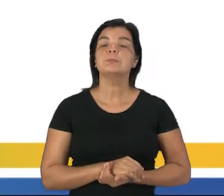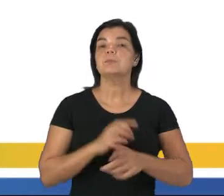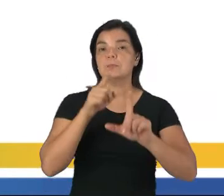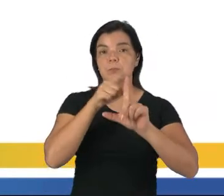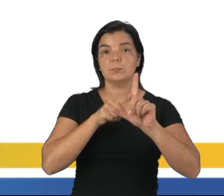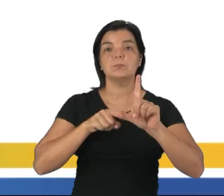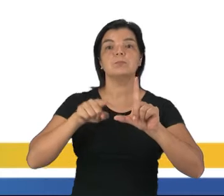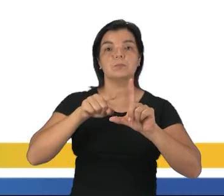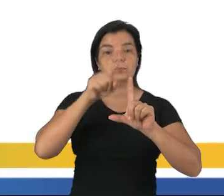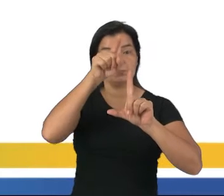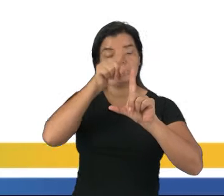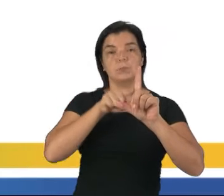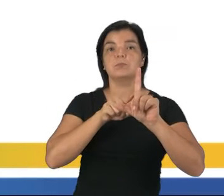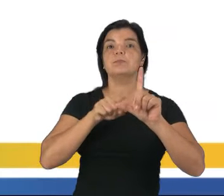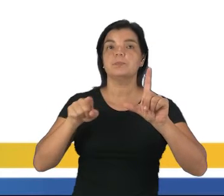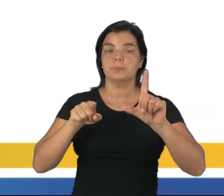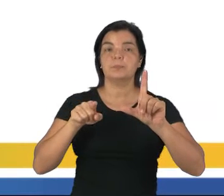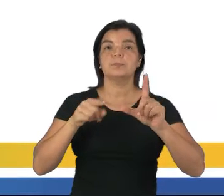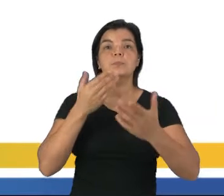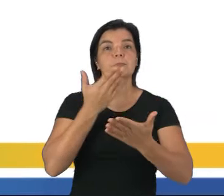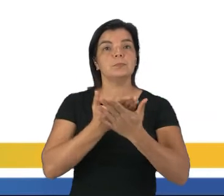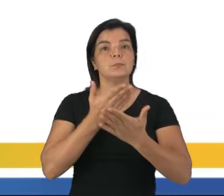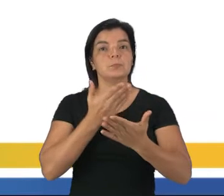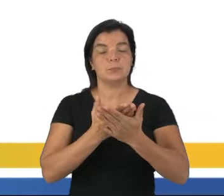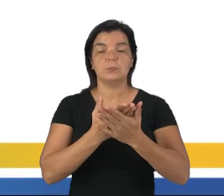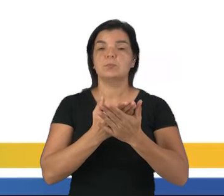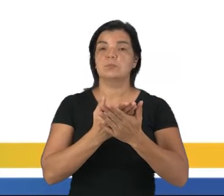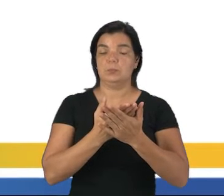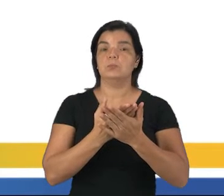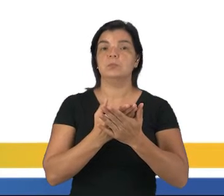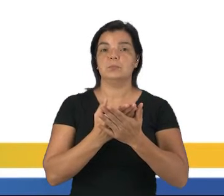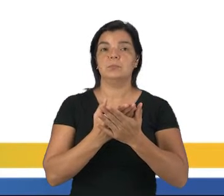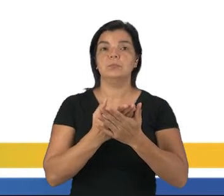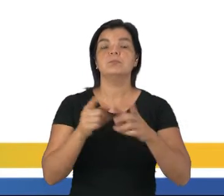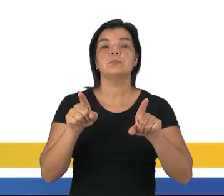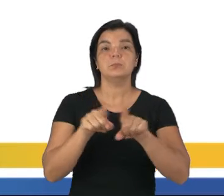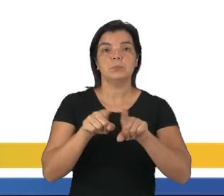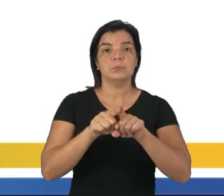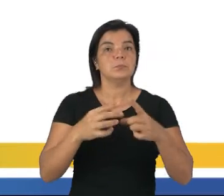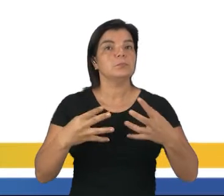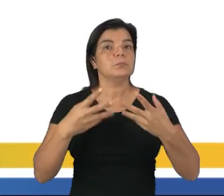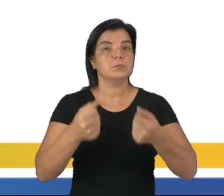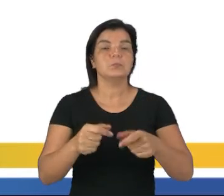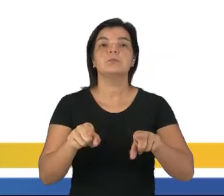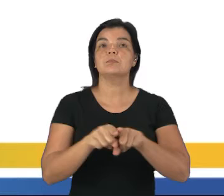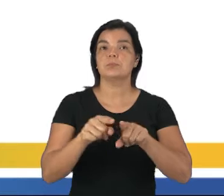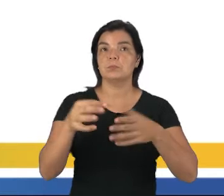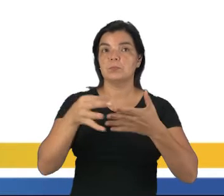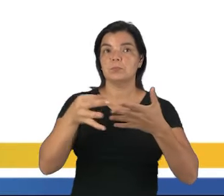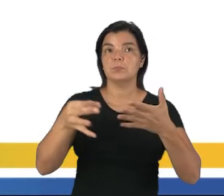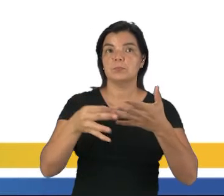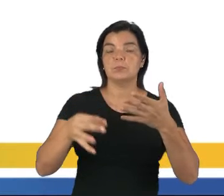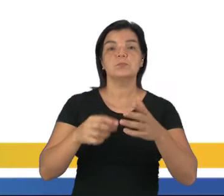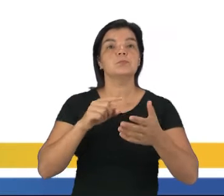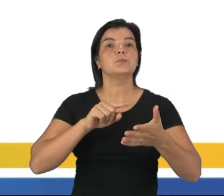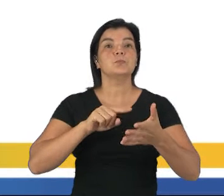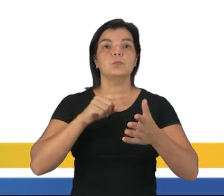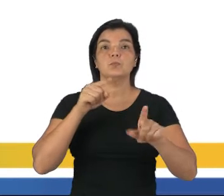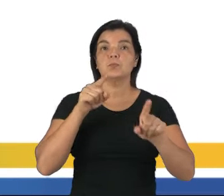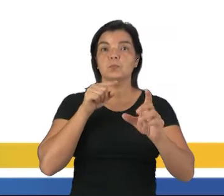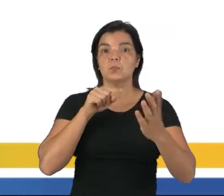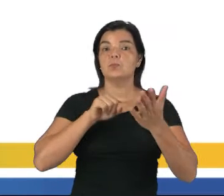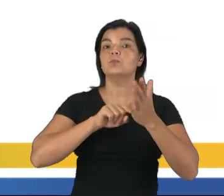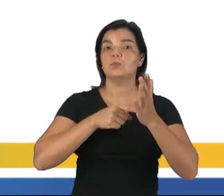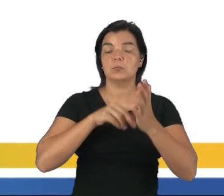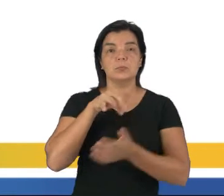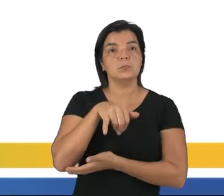gráfico cartesiano, né? E também fazer um estudo mais completo da função do segundo grau. São os elementos, o ponto em que ela intercepta